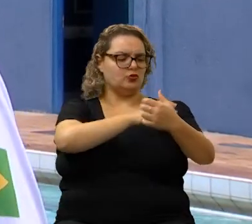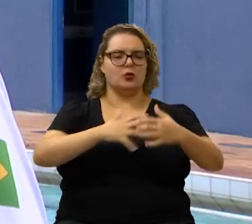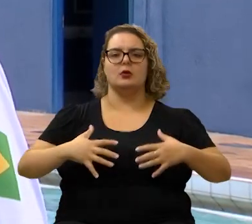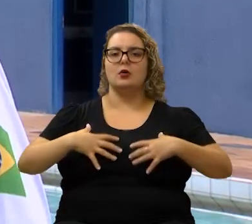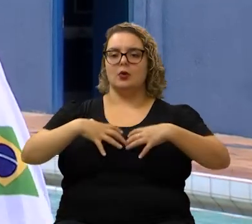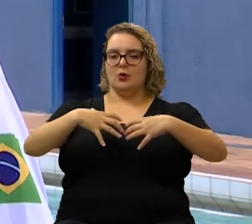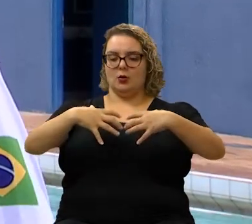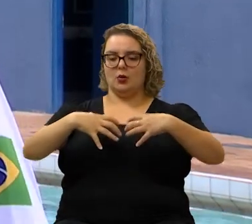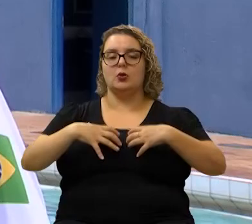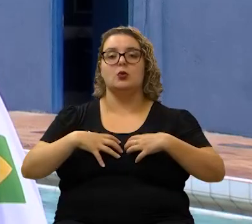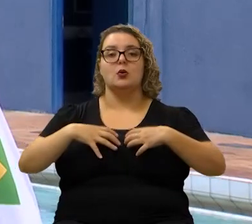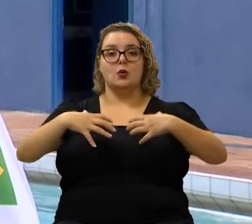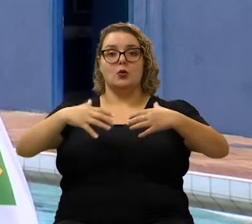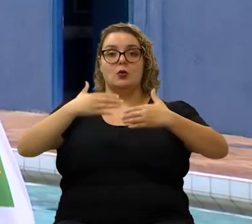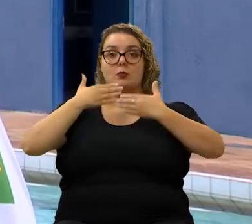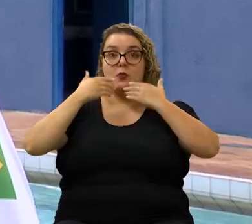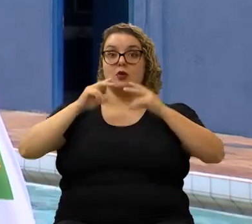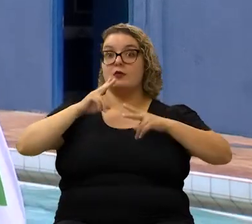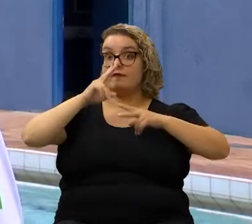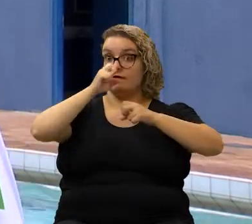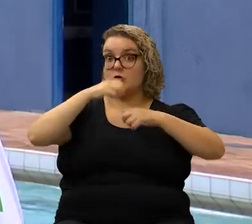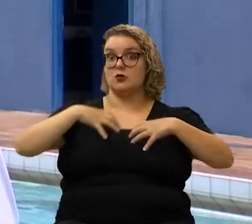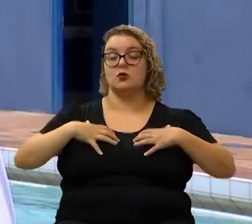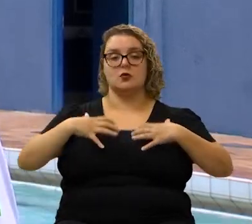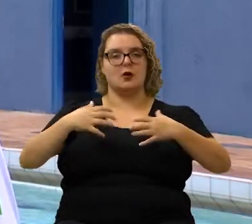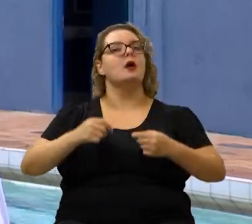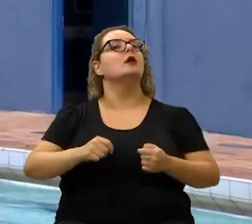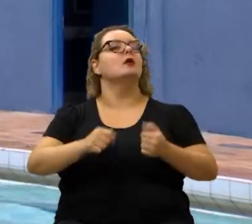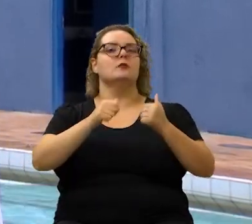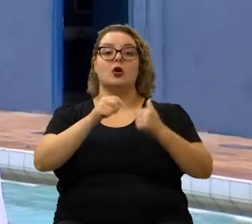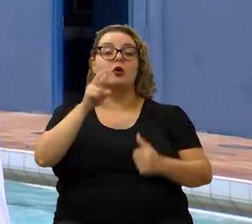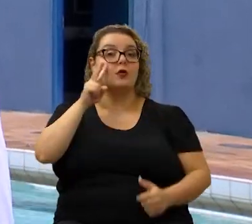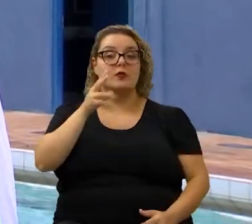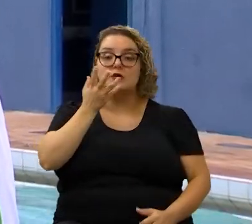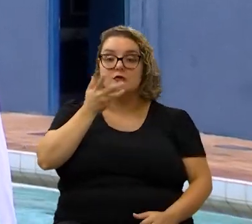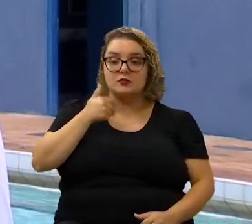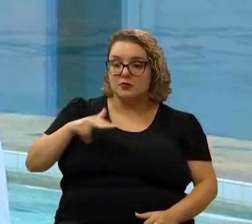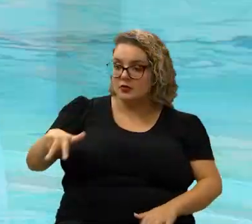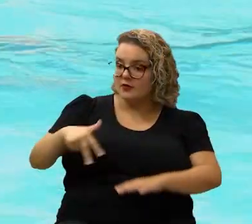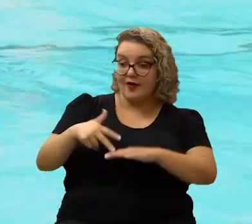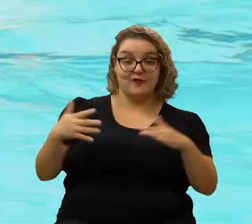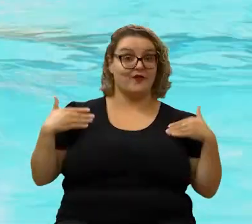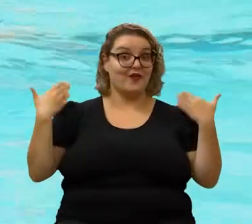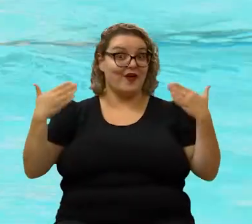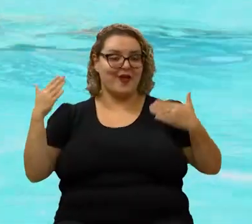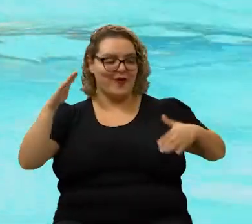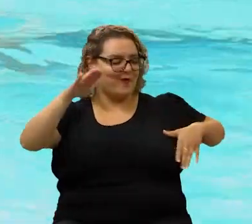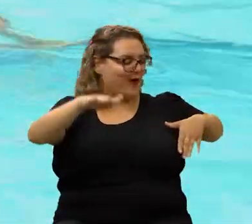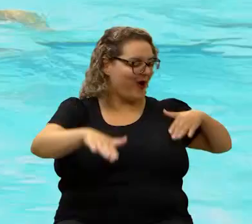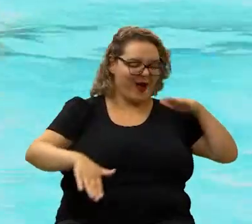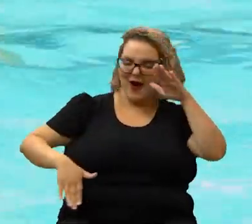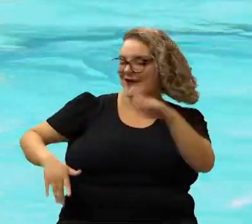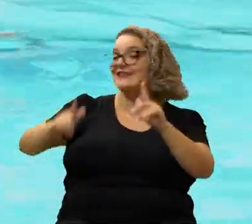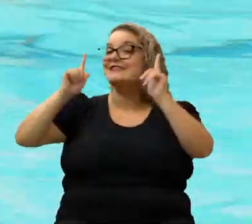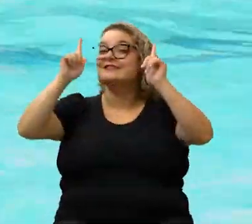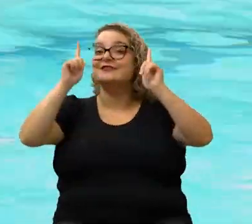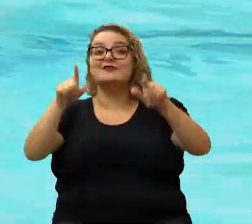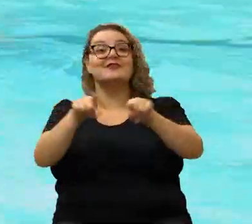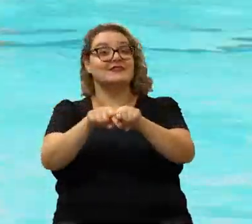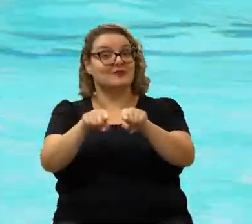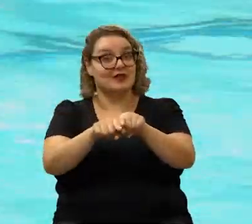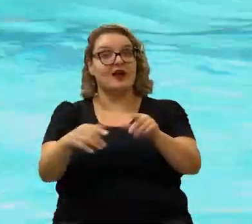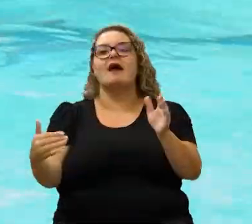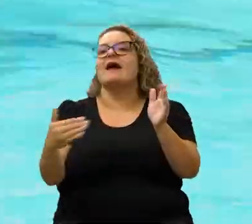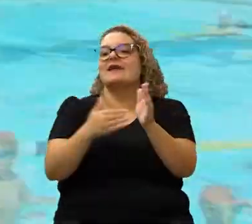Cardiorrespiratório, você melhora a condição do pulmão. Então, o benefício, eu vejo as crianças chegando, elas ficam alegres quando nadam, se divertem